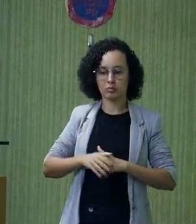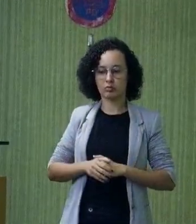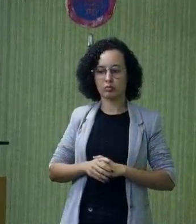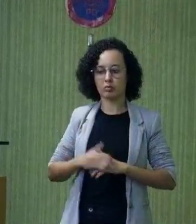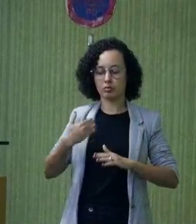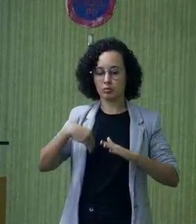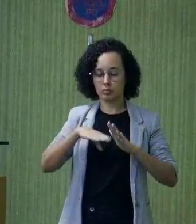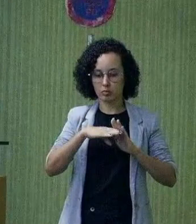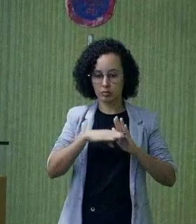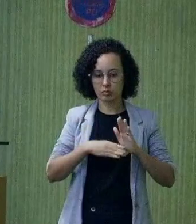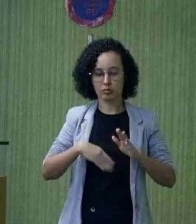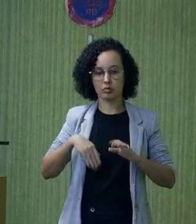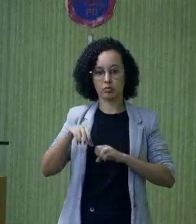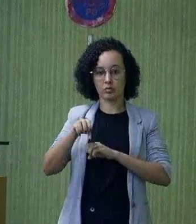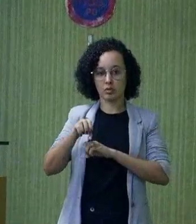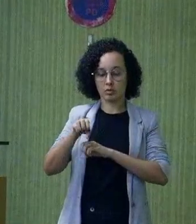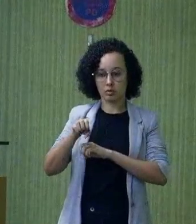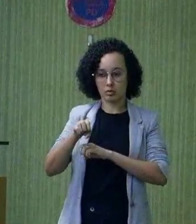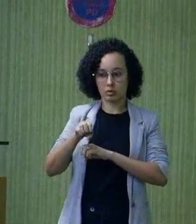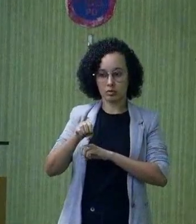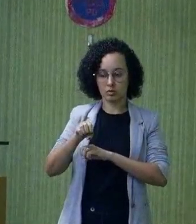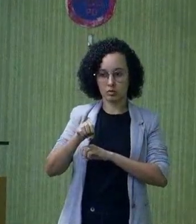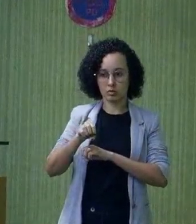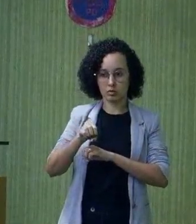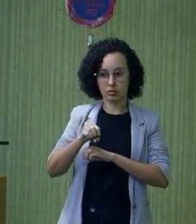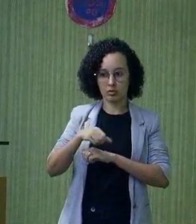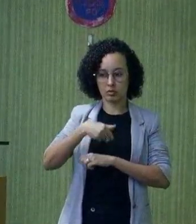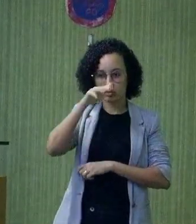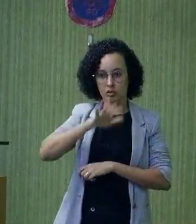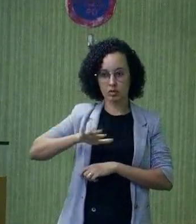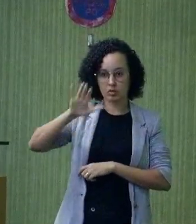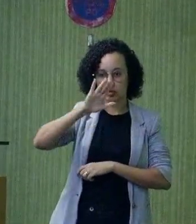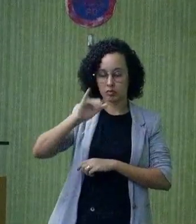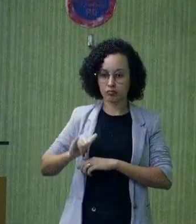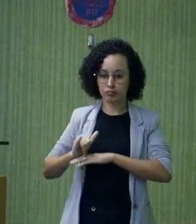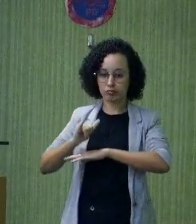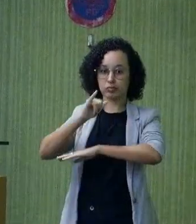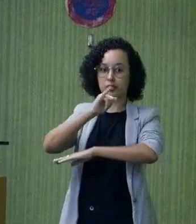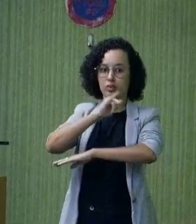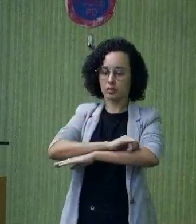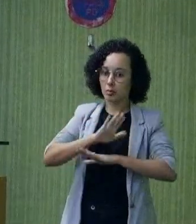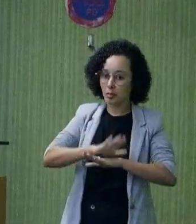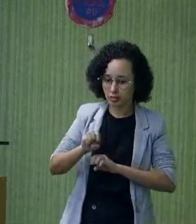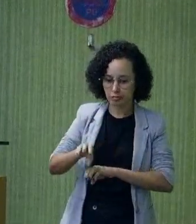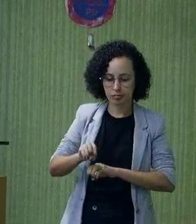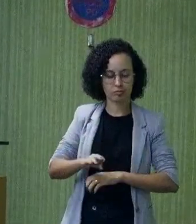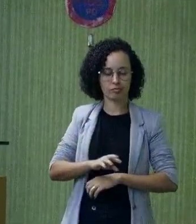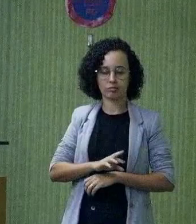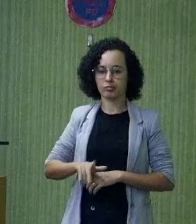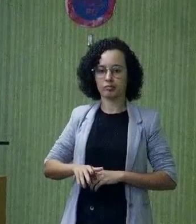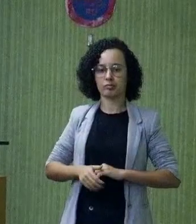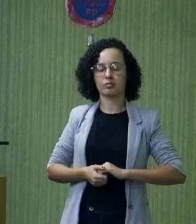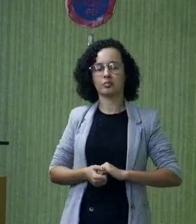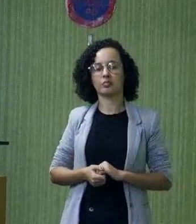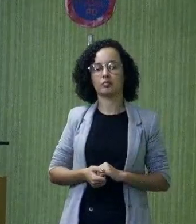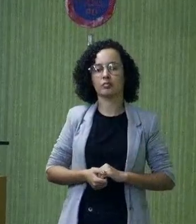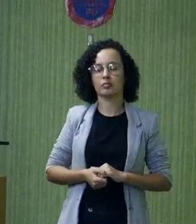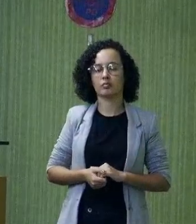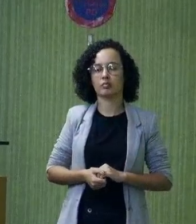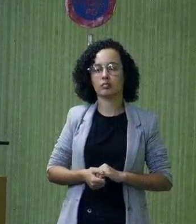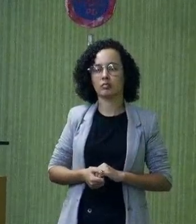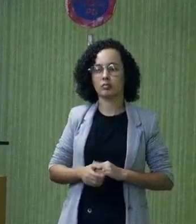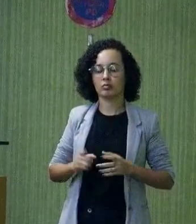plano nacional de Viação mais de educação não tá certo apesar de ter sido uma boa constituição foi uma constituição promulgada